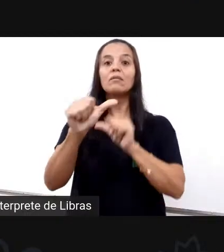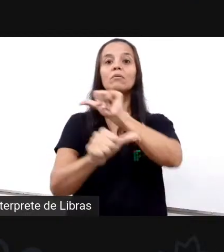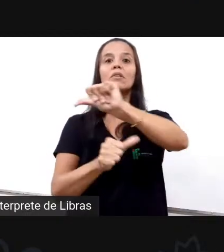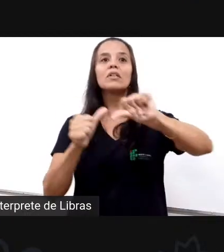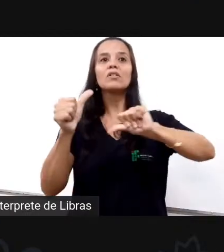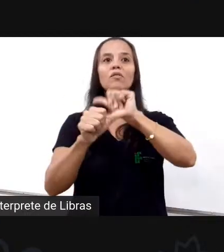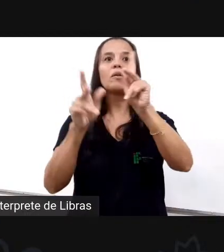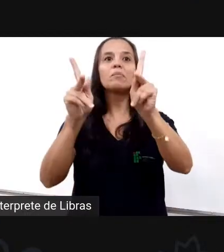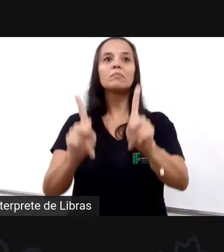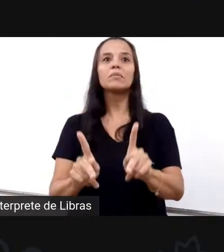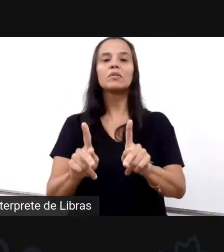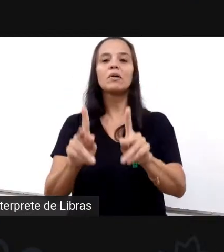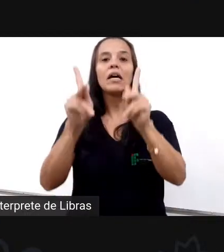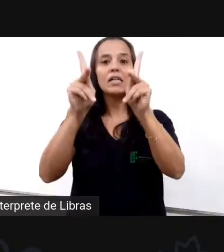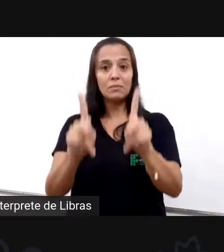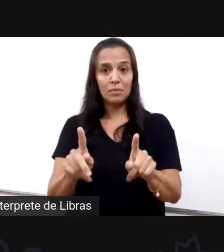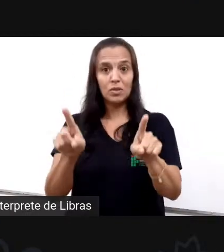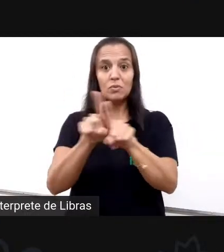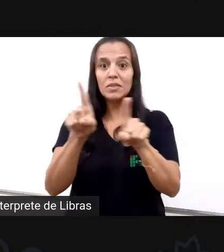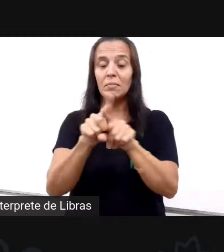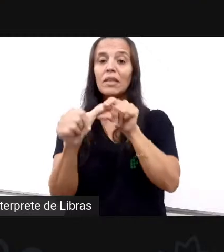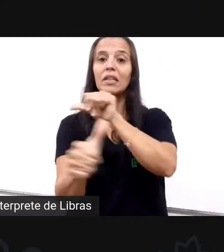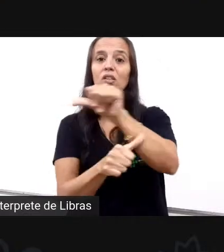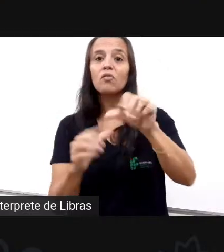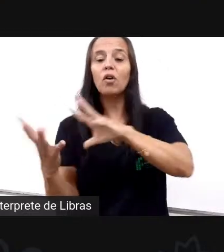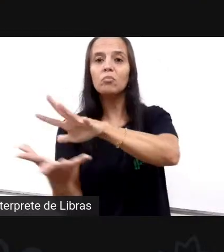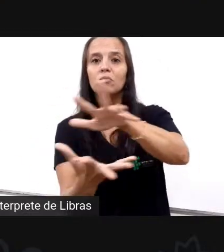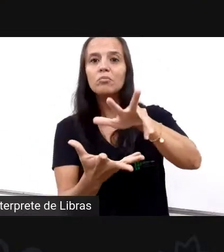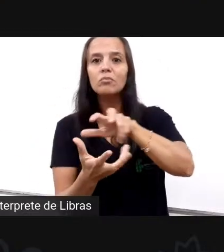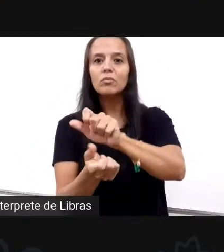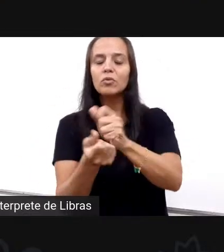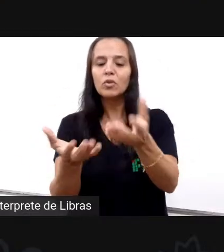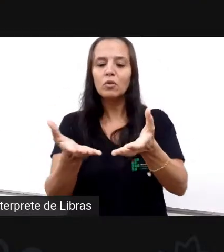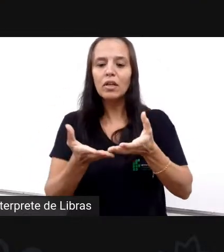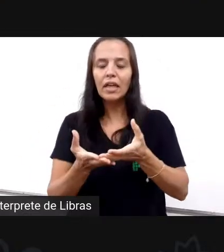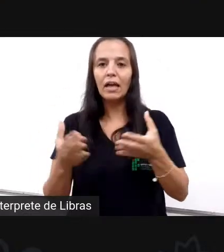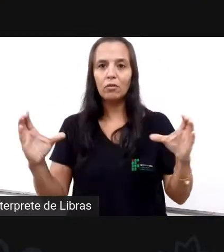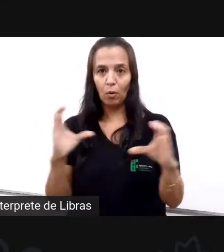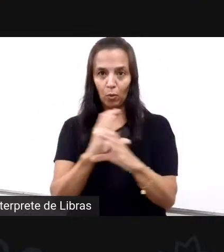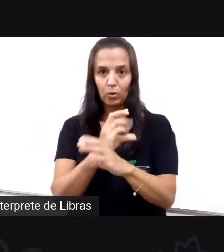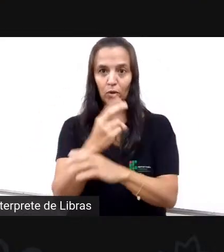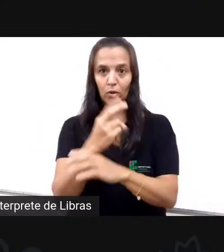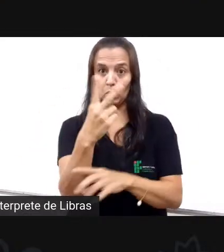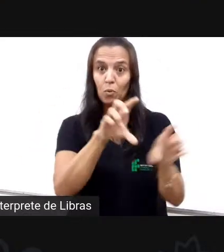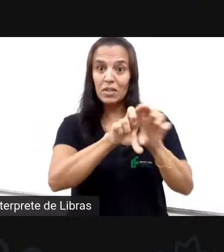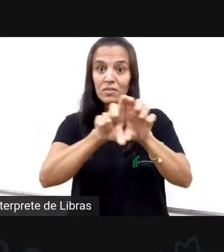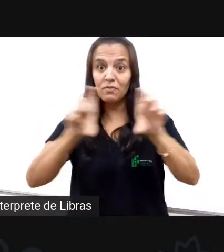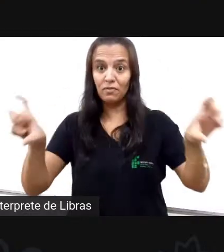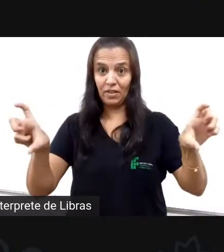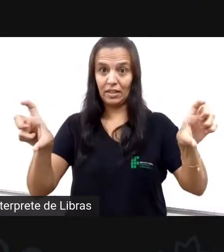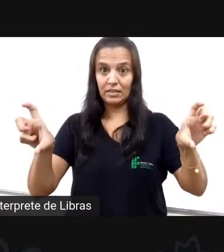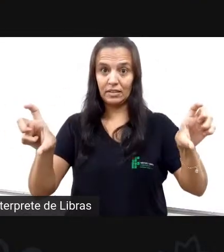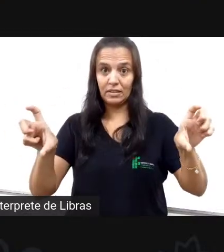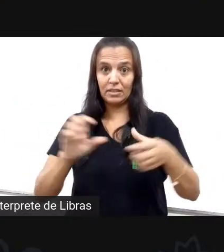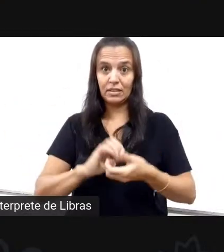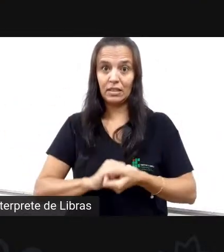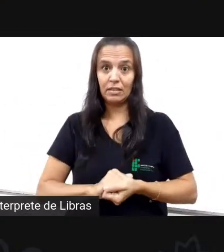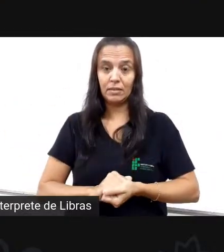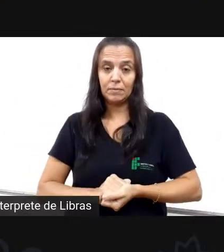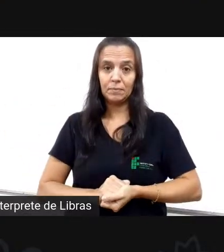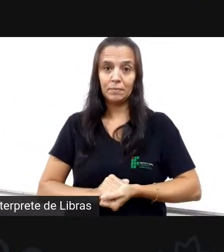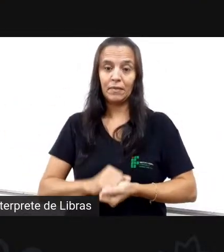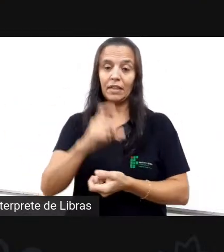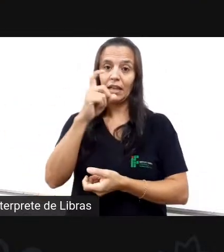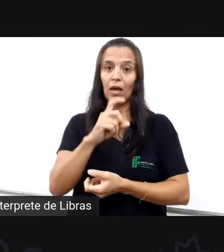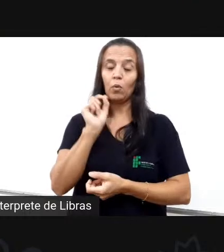as pessoas é que transformam o mundo. E eu quero encerrar com duas frases de Peter Duke, que é o que